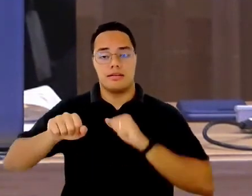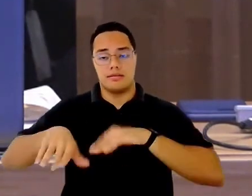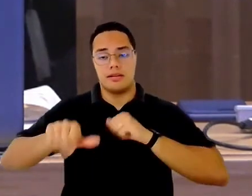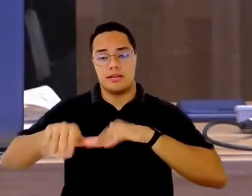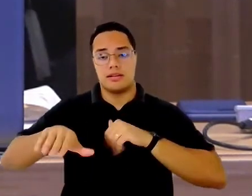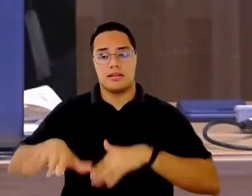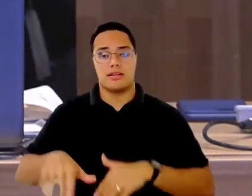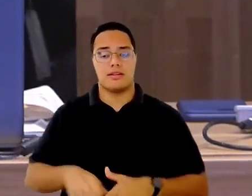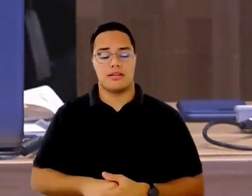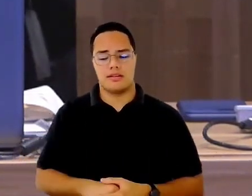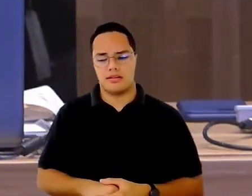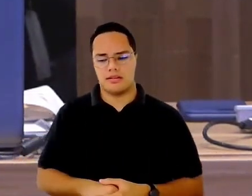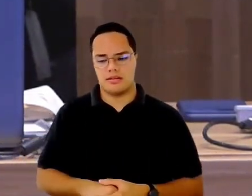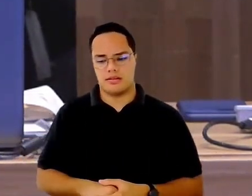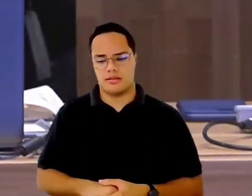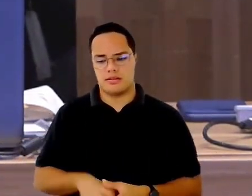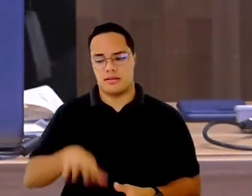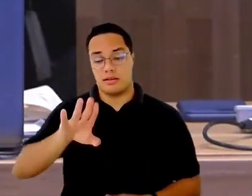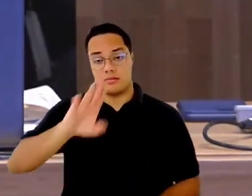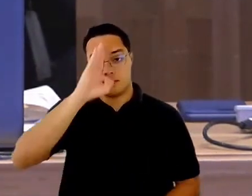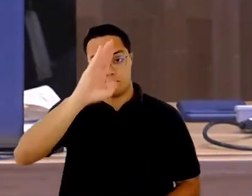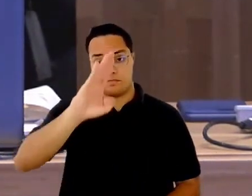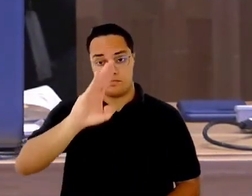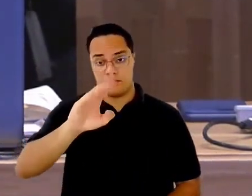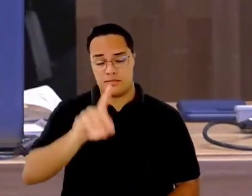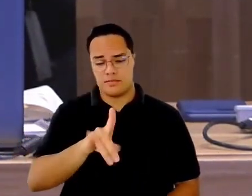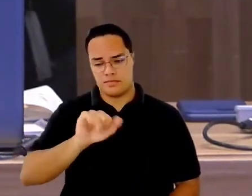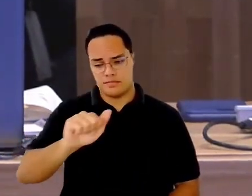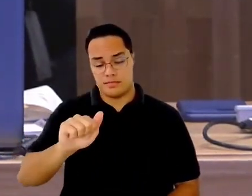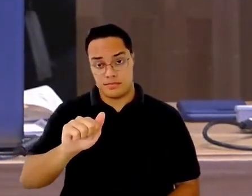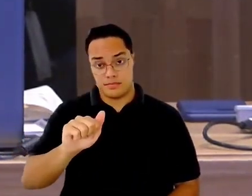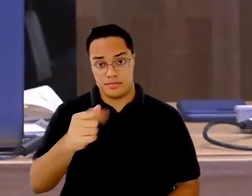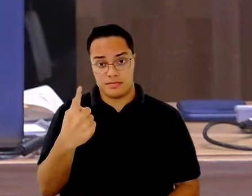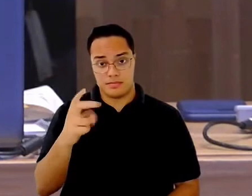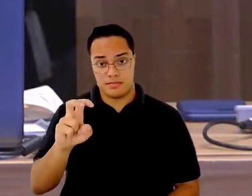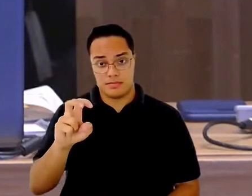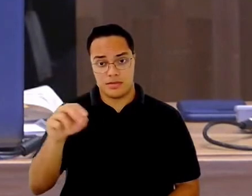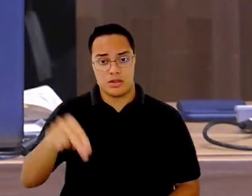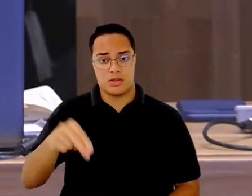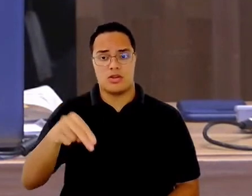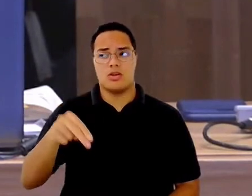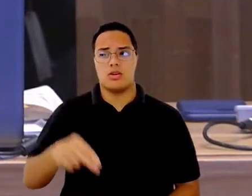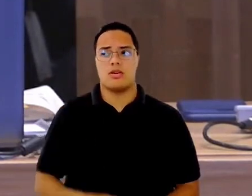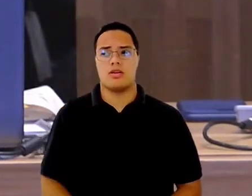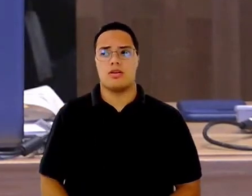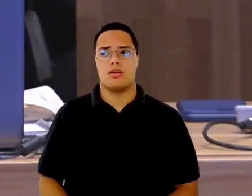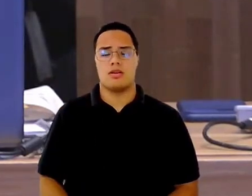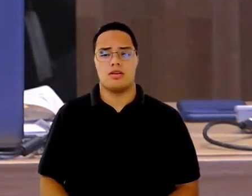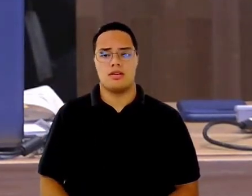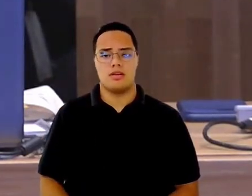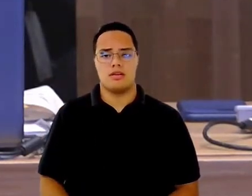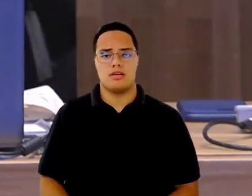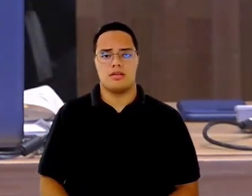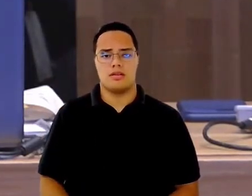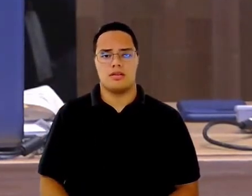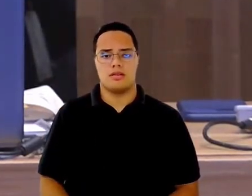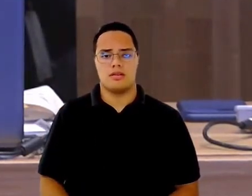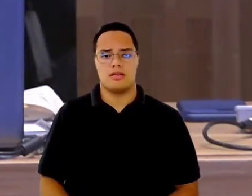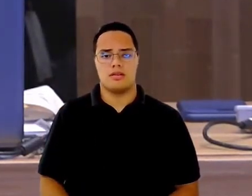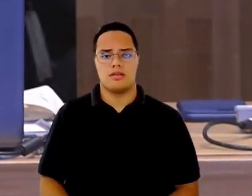Em especial, após o dia 15 de novembro, quando foi verificada a instalação